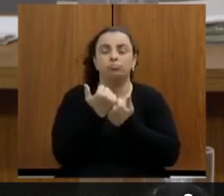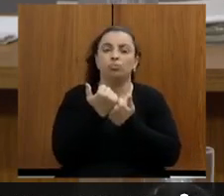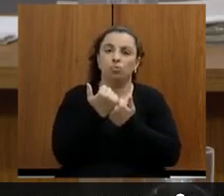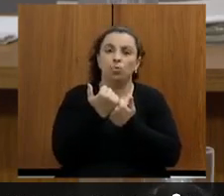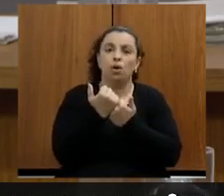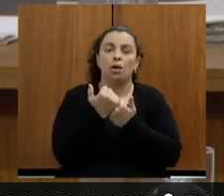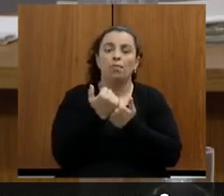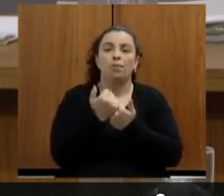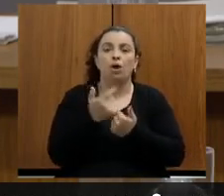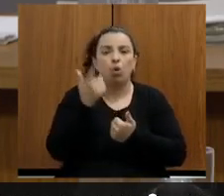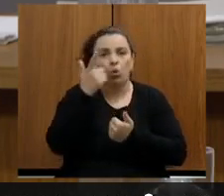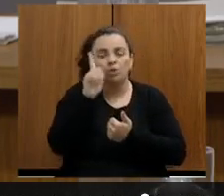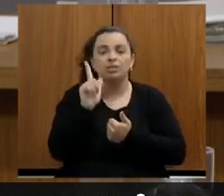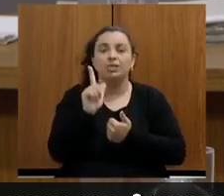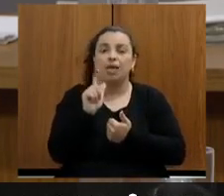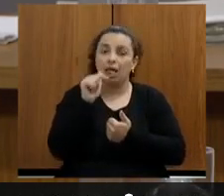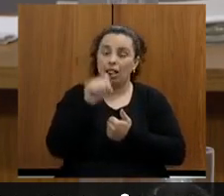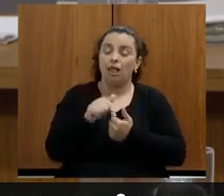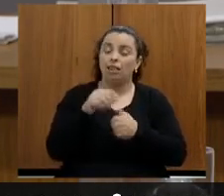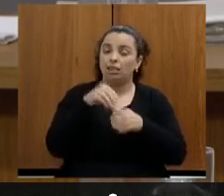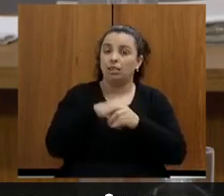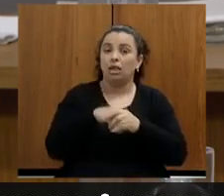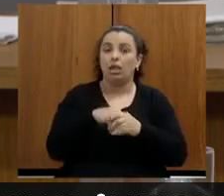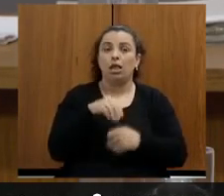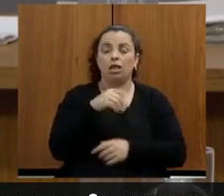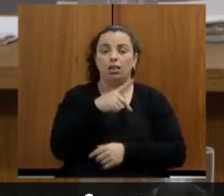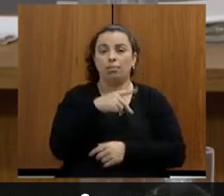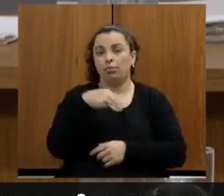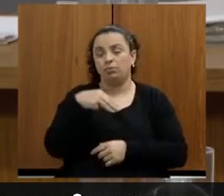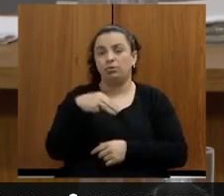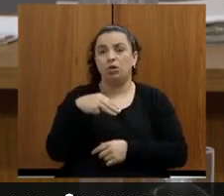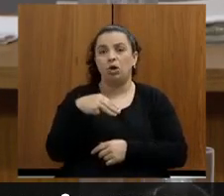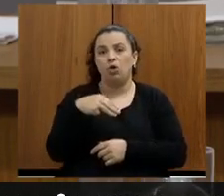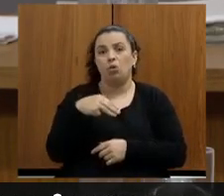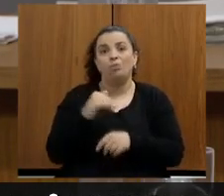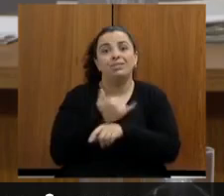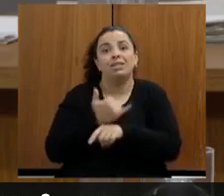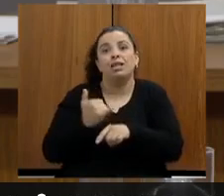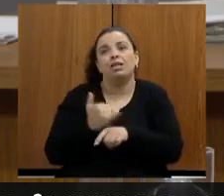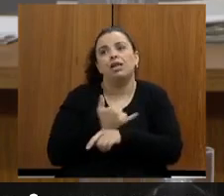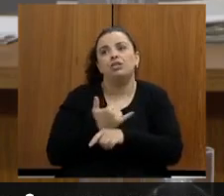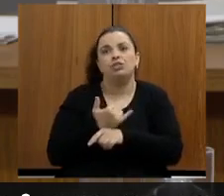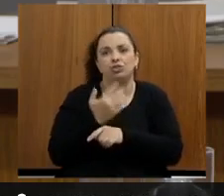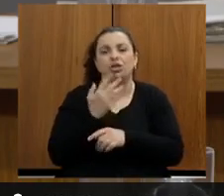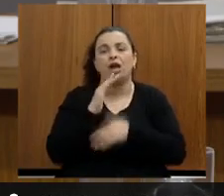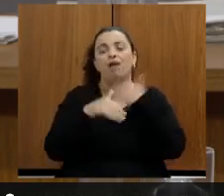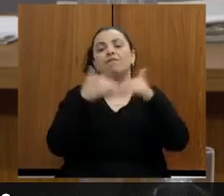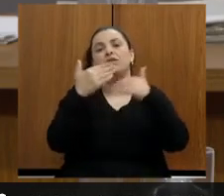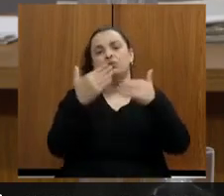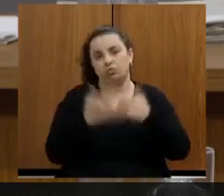desse grande laboratório que a polícia militar forma da gente avançar né então assim é com muita satisfação